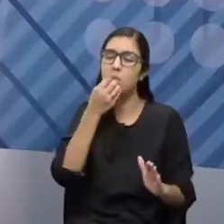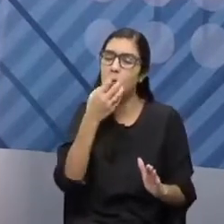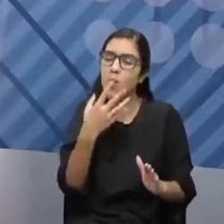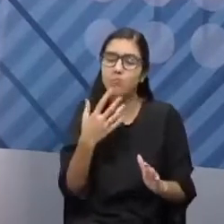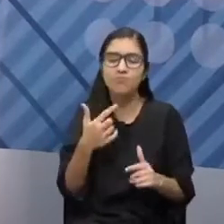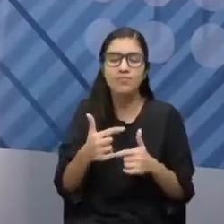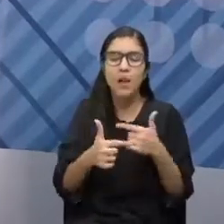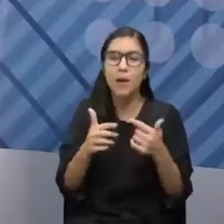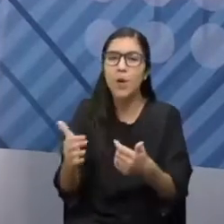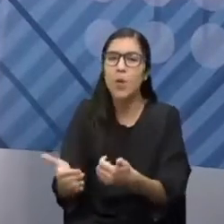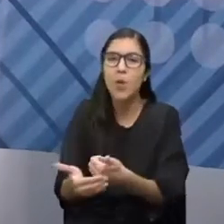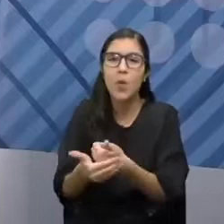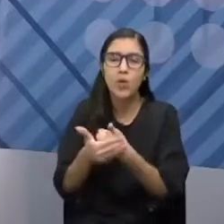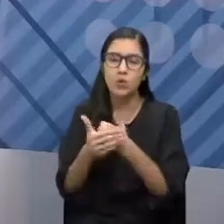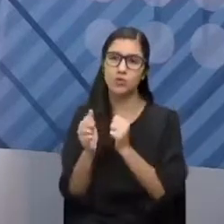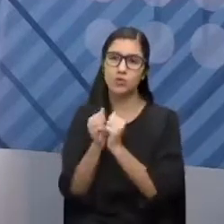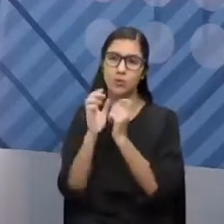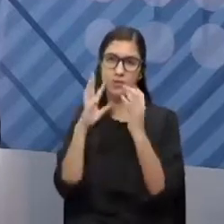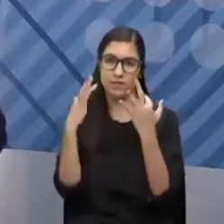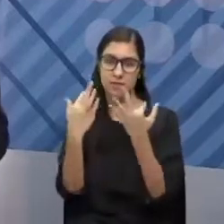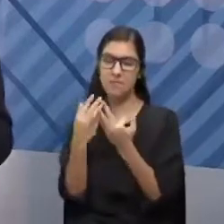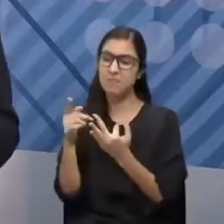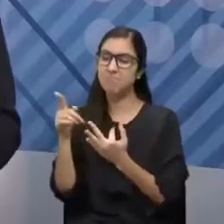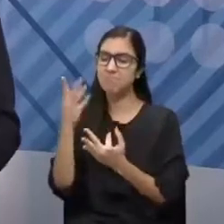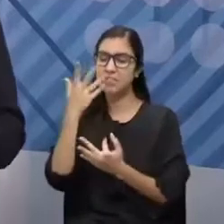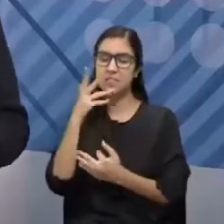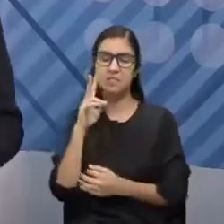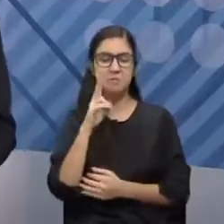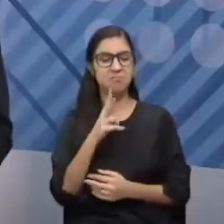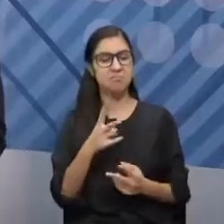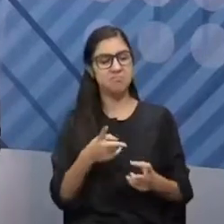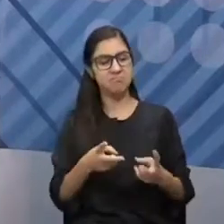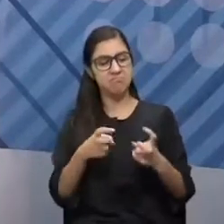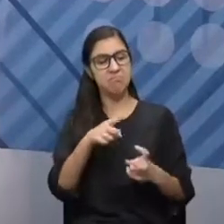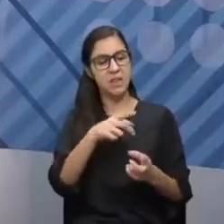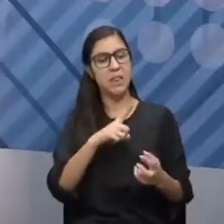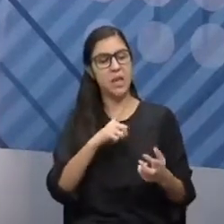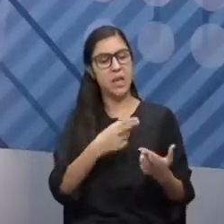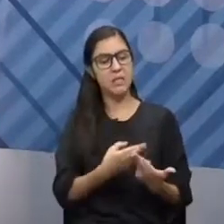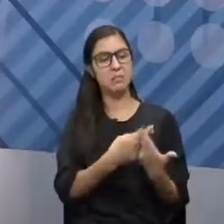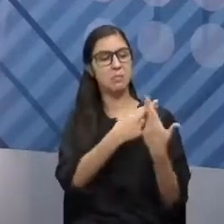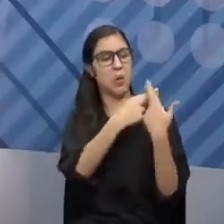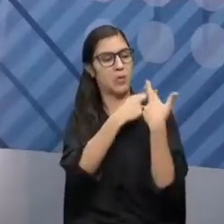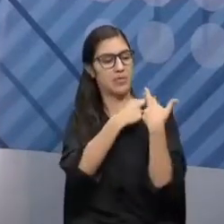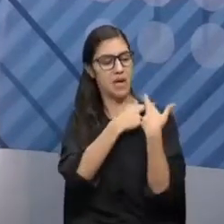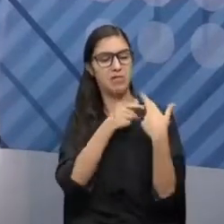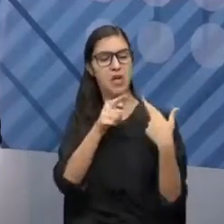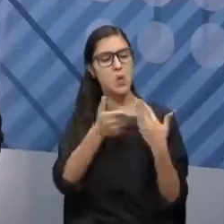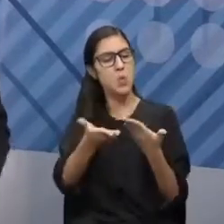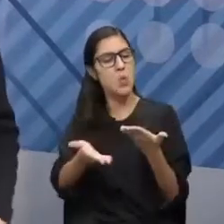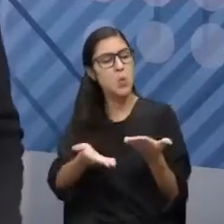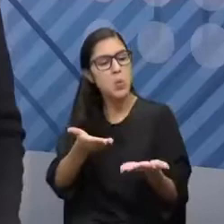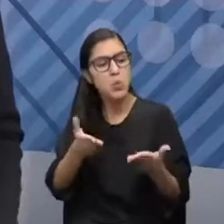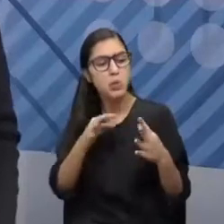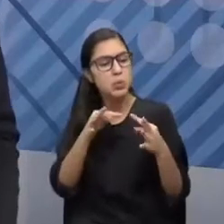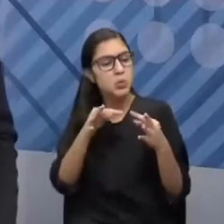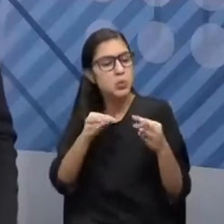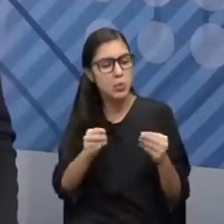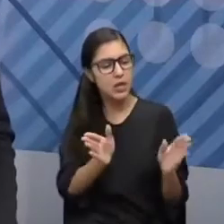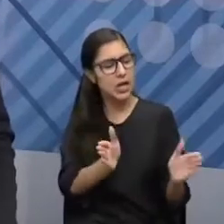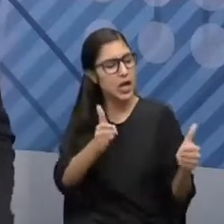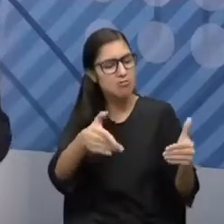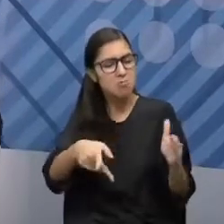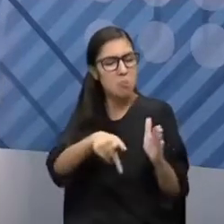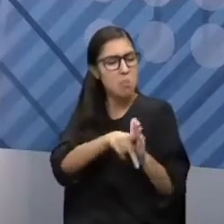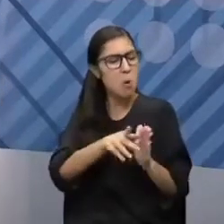até mais acolhedor com a família. Ela vê a responsabilidade do profissional nesse cuidado. Uma caixinha